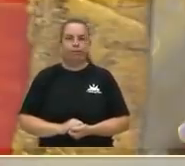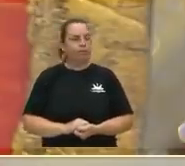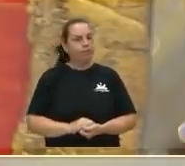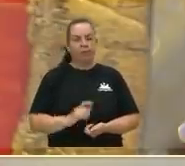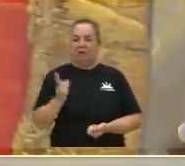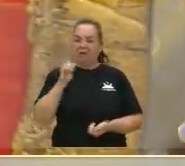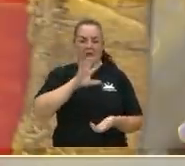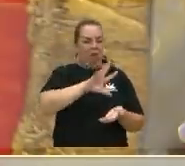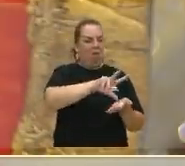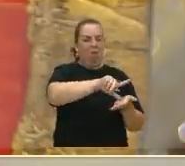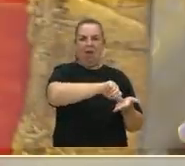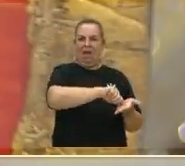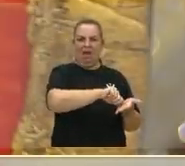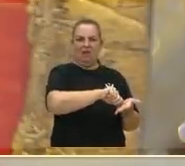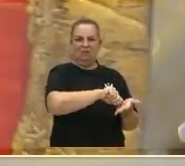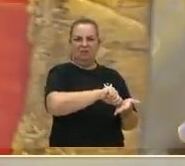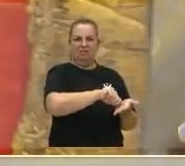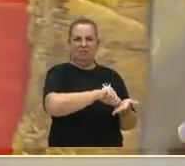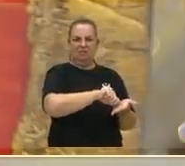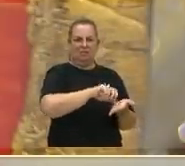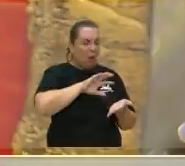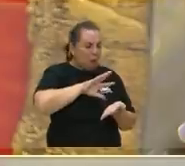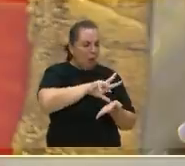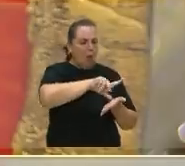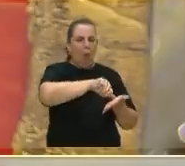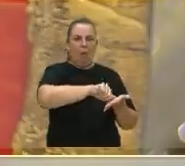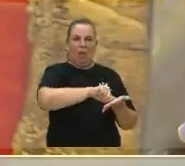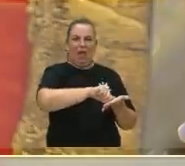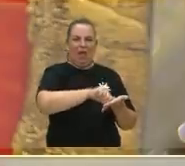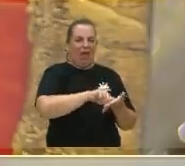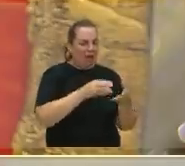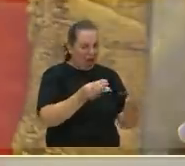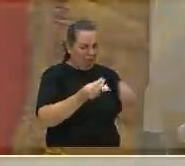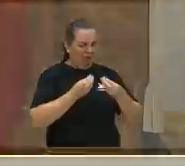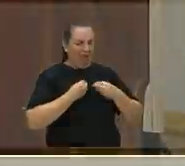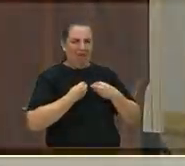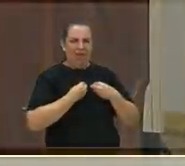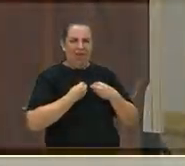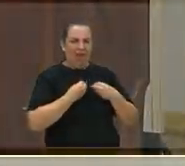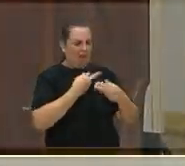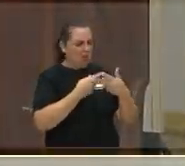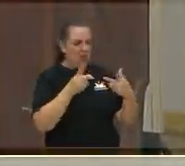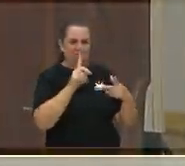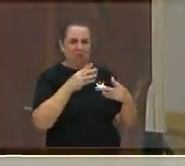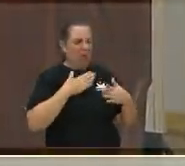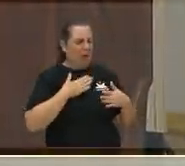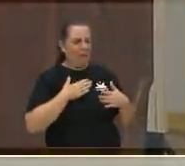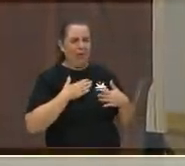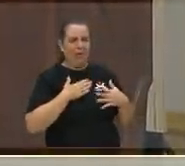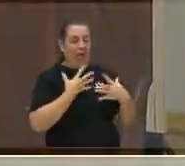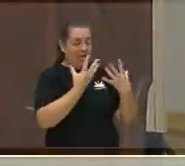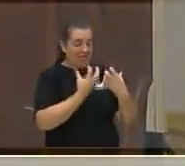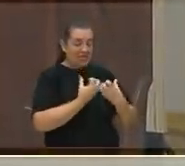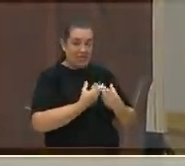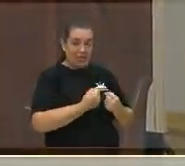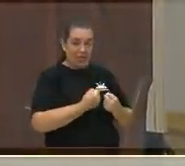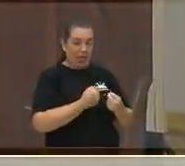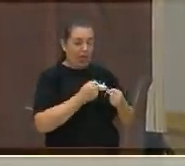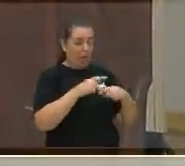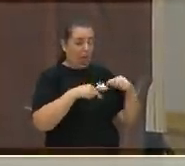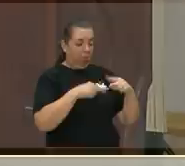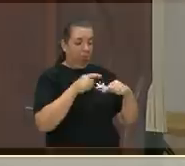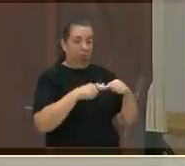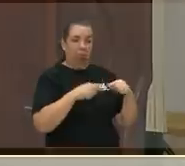ar roubei furtei eu aceitei objetos foi conivente